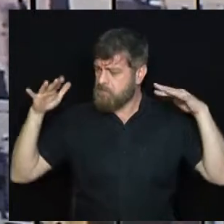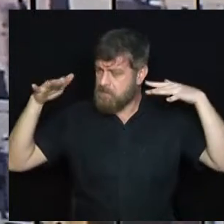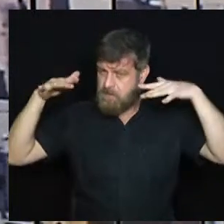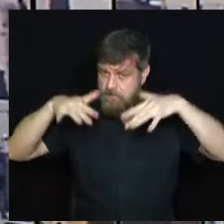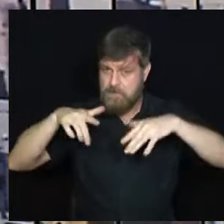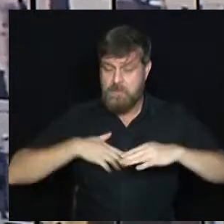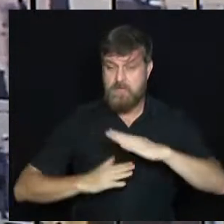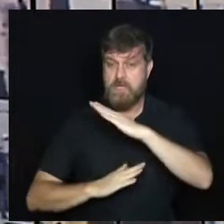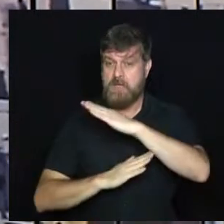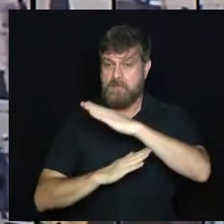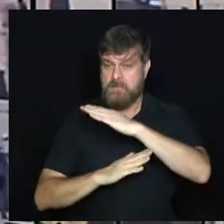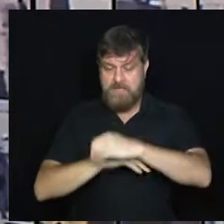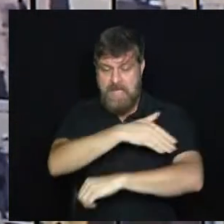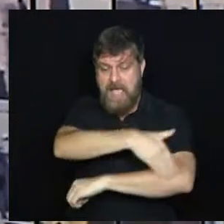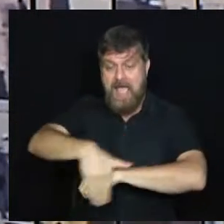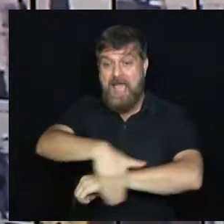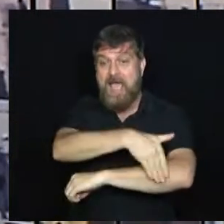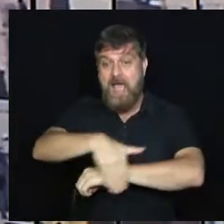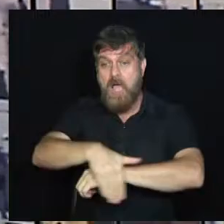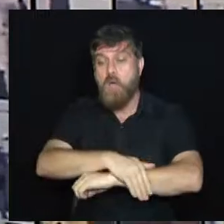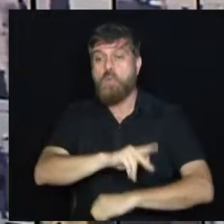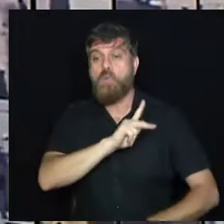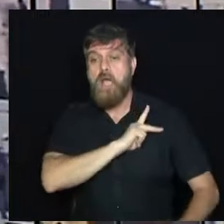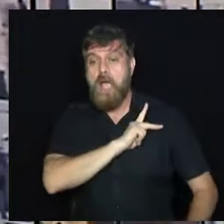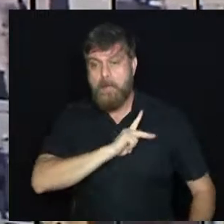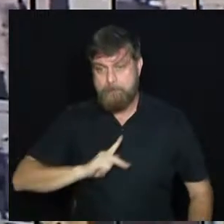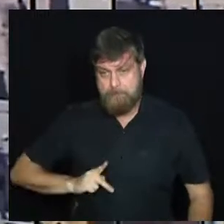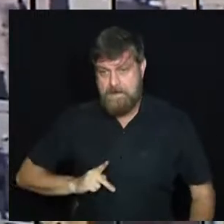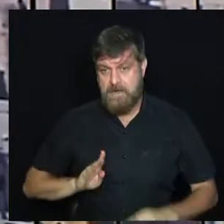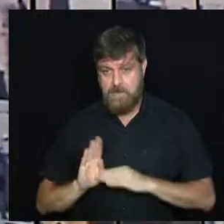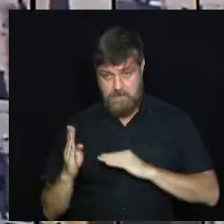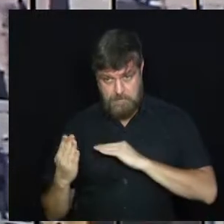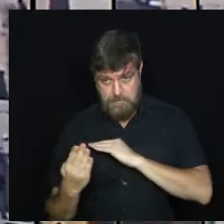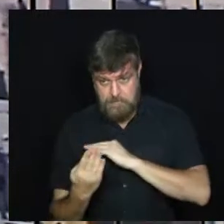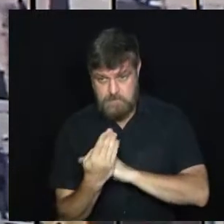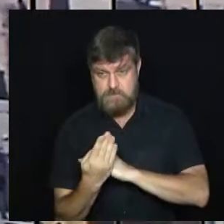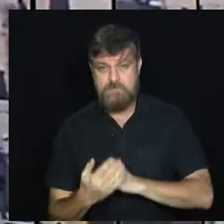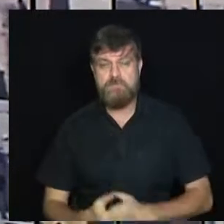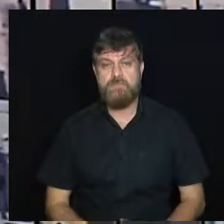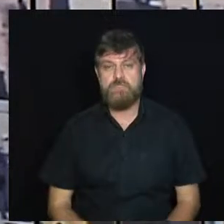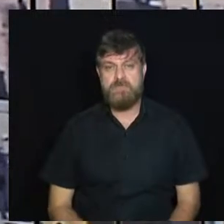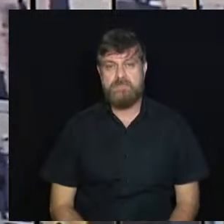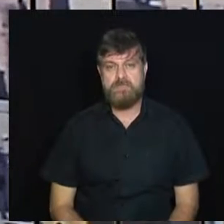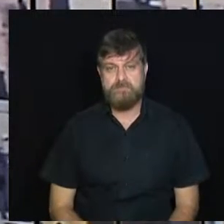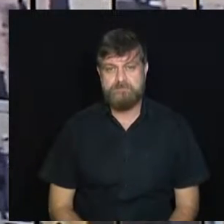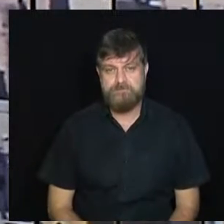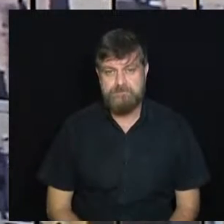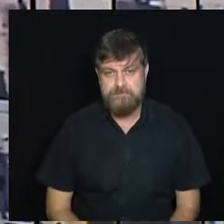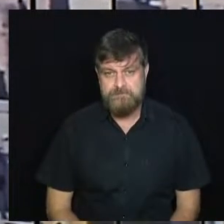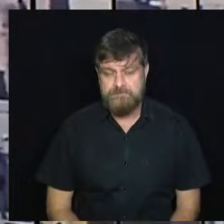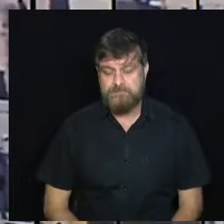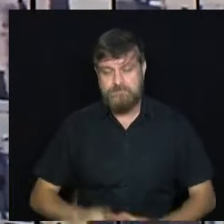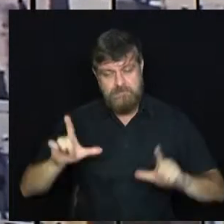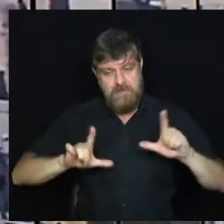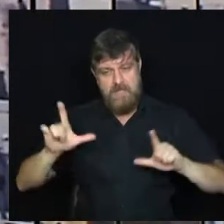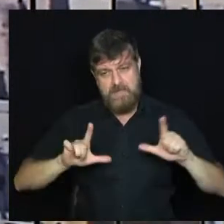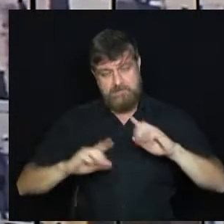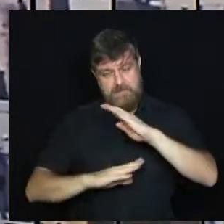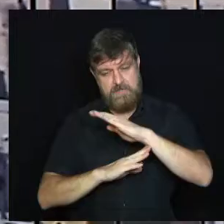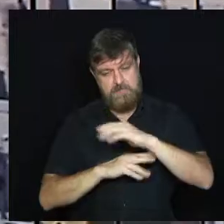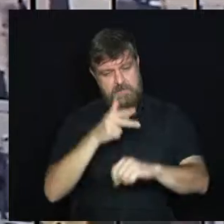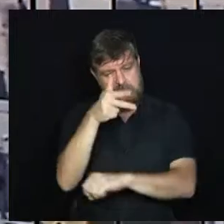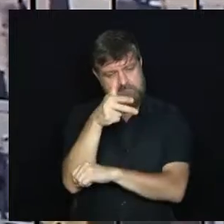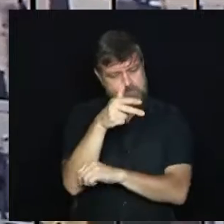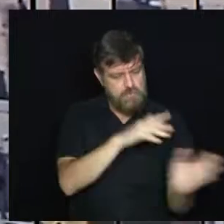pelo plenário na Avenida Engenheiro Roberto Mange, número 66, no bairro Ponte Preta. A TV Câmara Campinas,